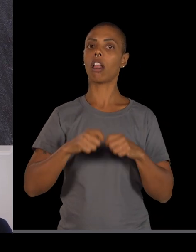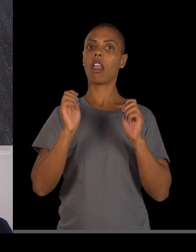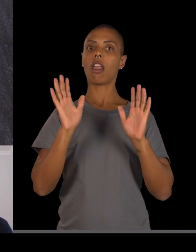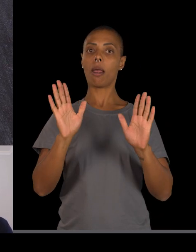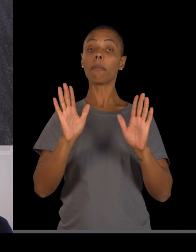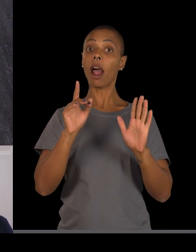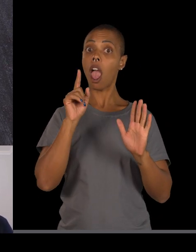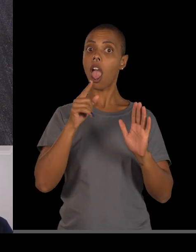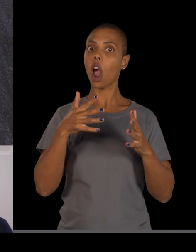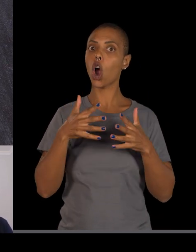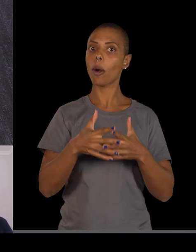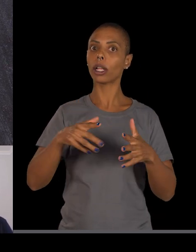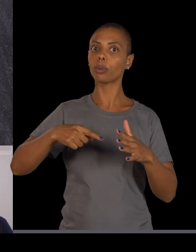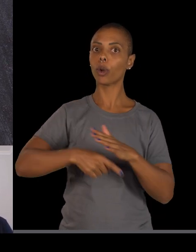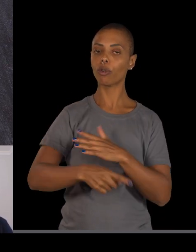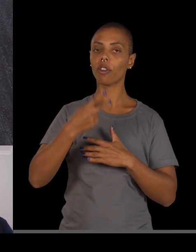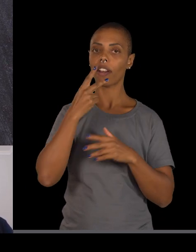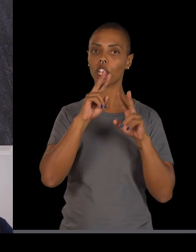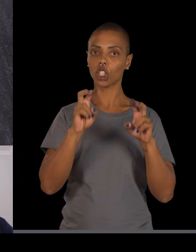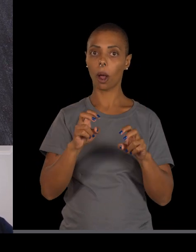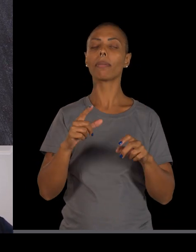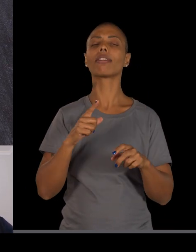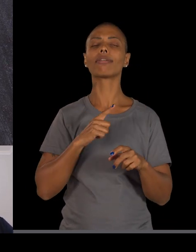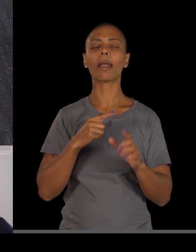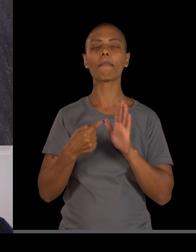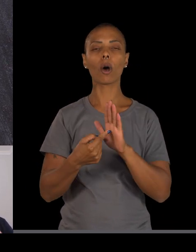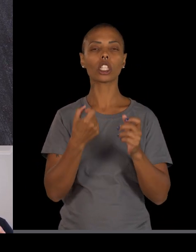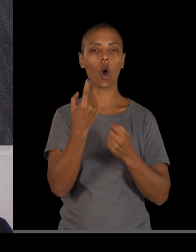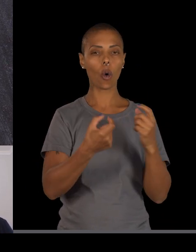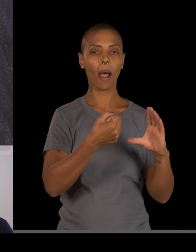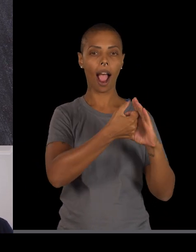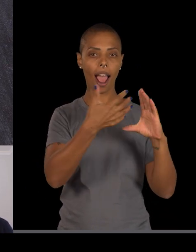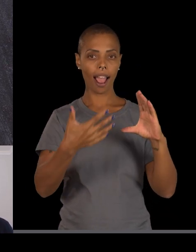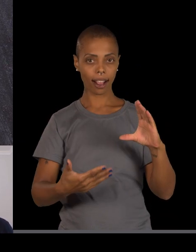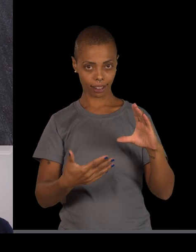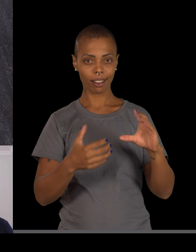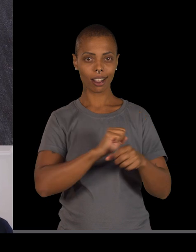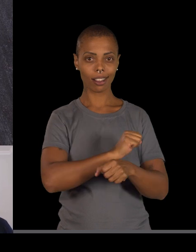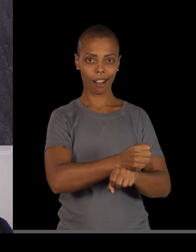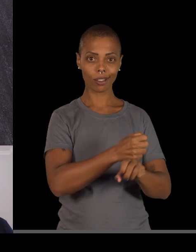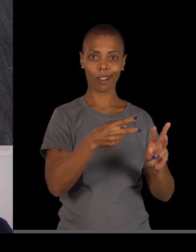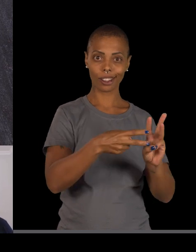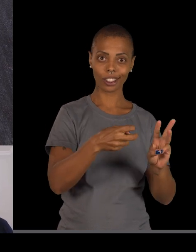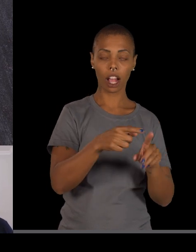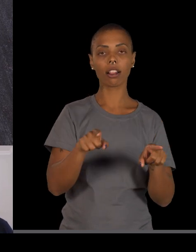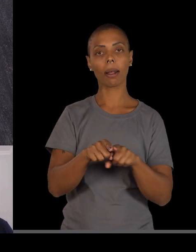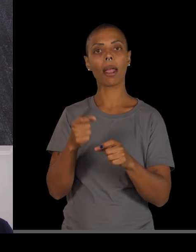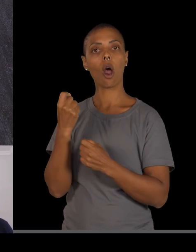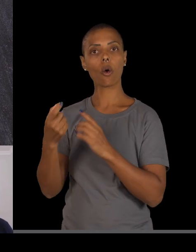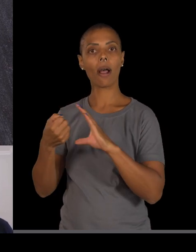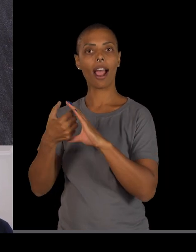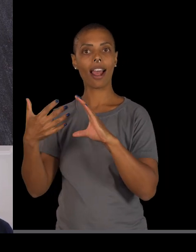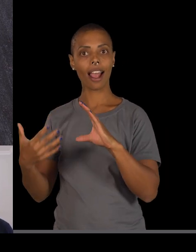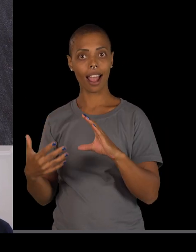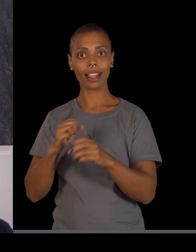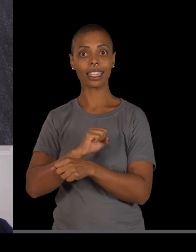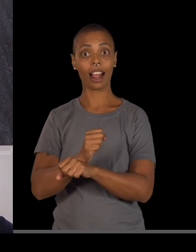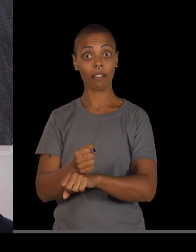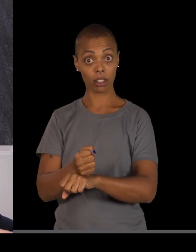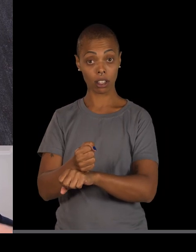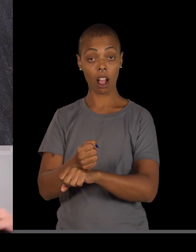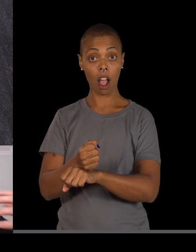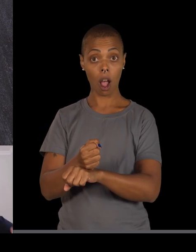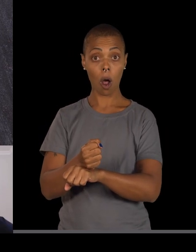complexa. E a gente vai justamente aqui falar de algumas características da escravidão indígena e algumas características da escravidão africana no